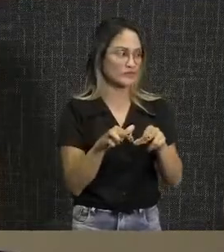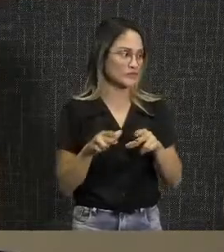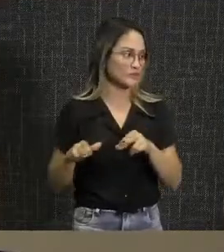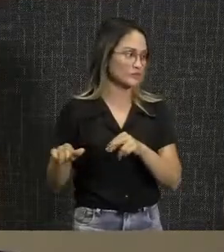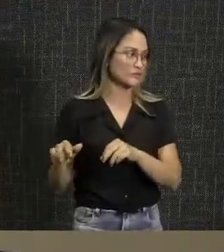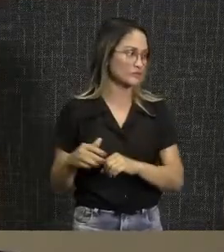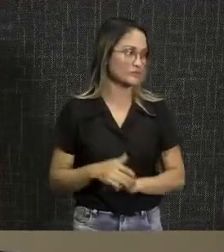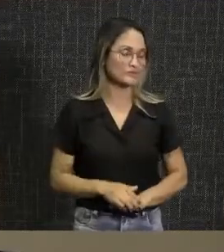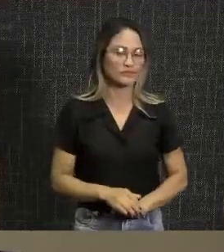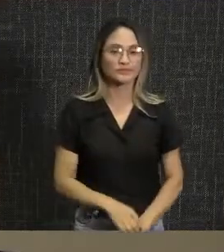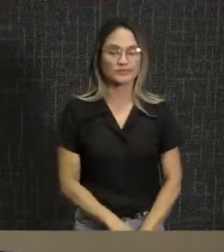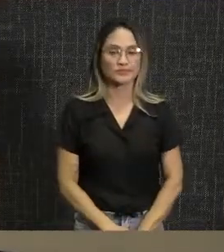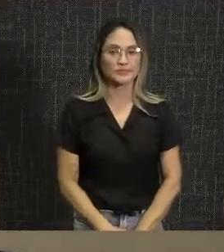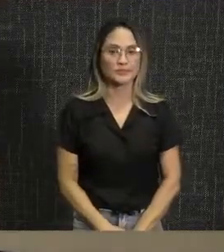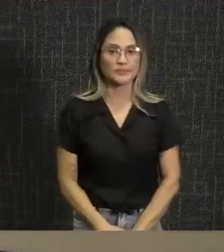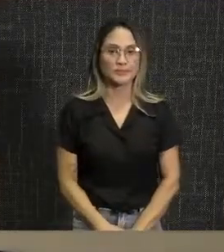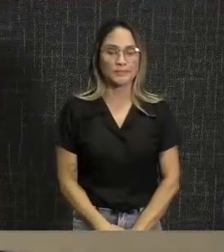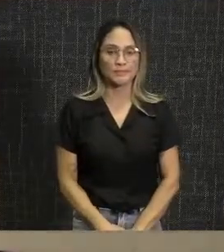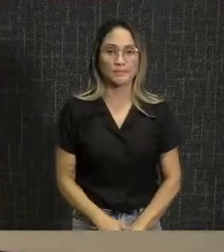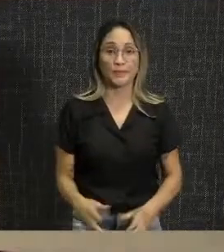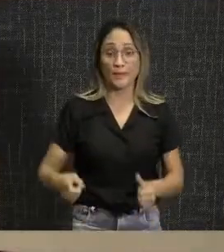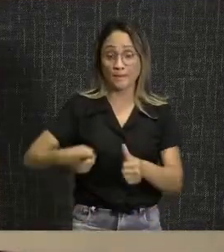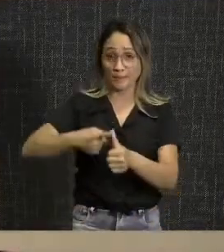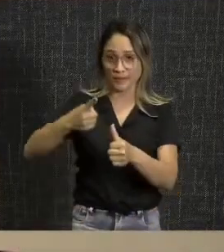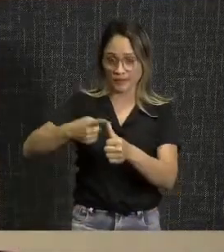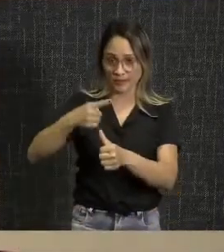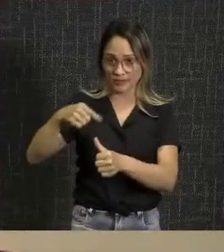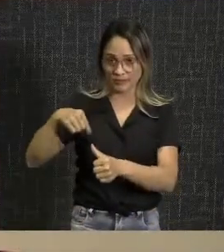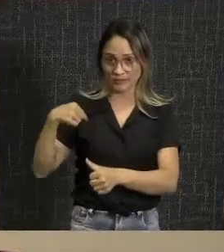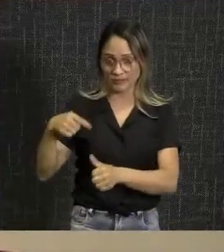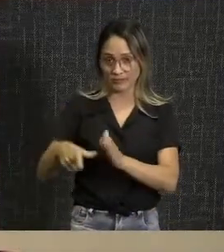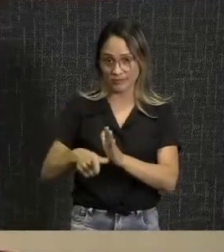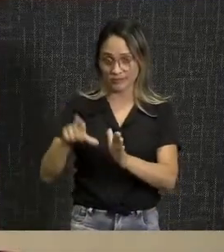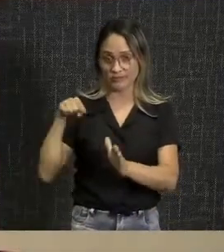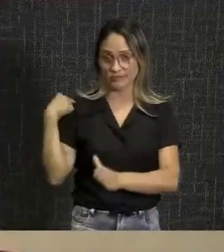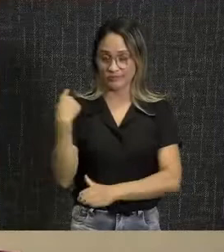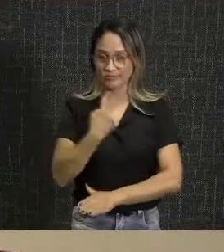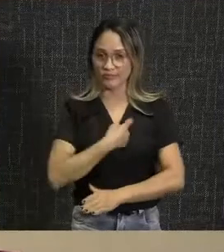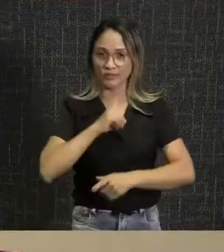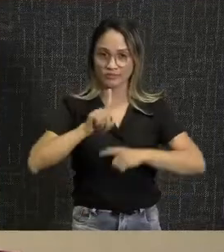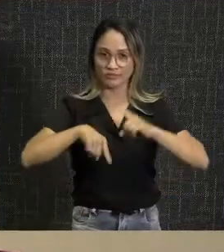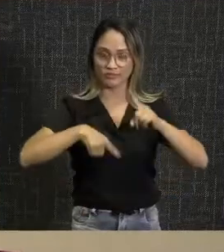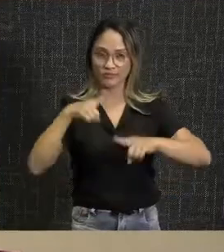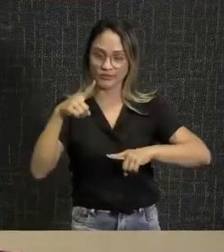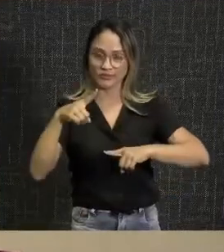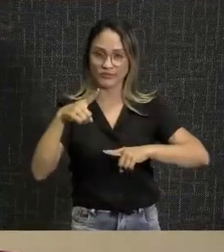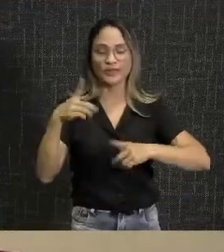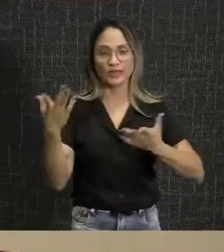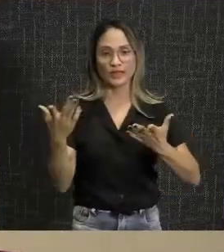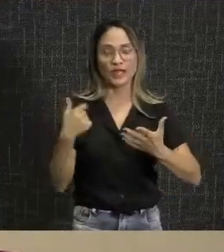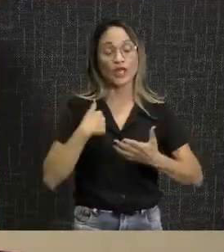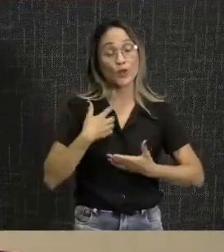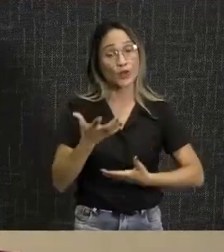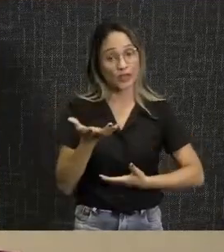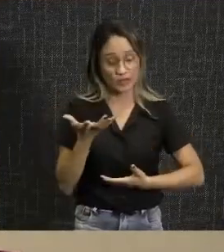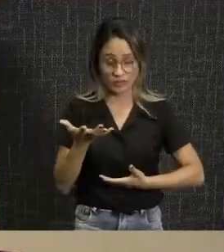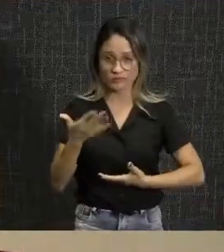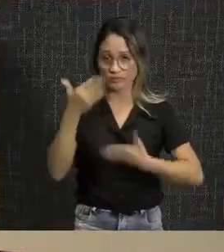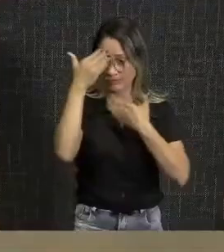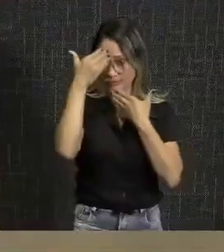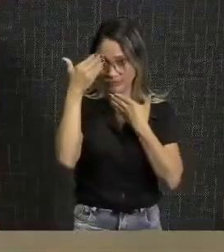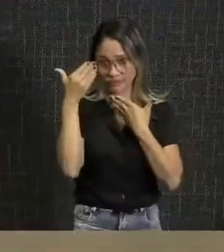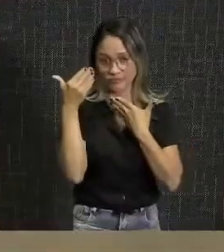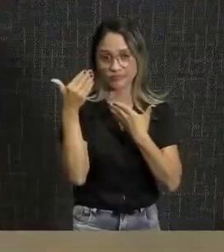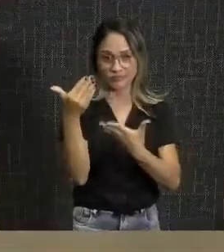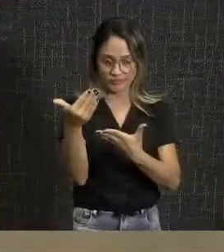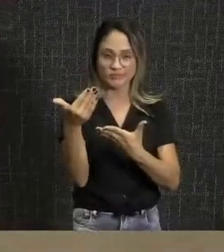Perfeito, é verdade. Em primeiro lugar, antes da gente avançar na discussão dos cenários, eu gostaria de agradecer imensamente o